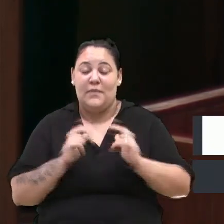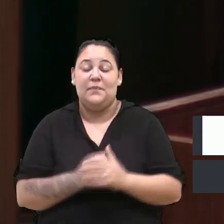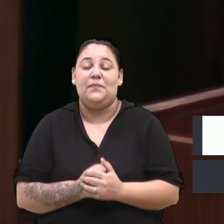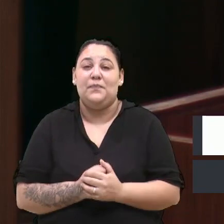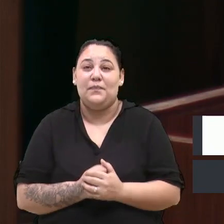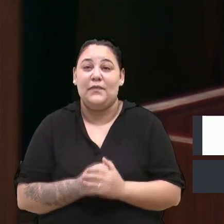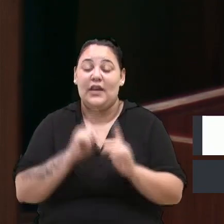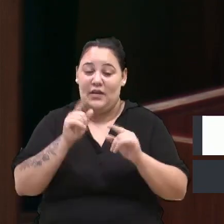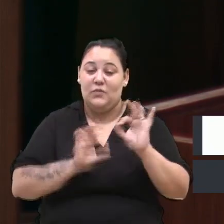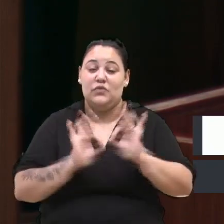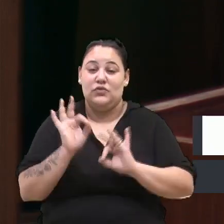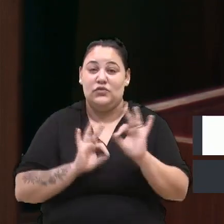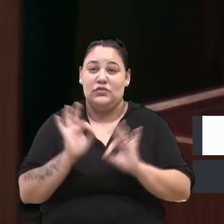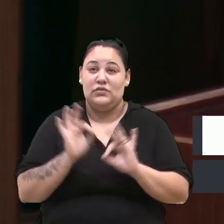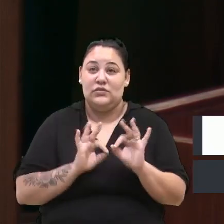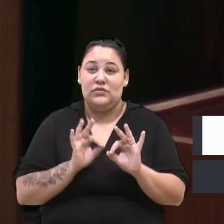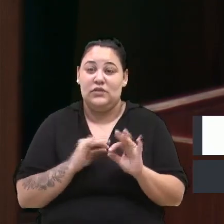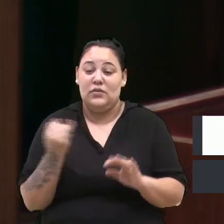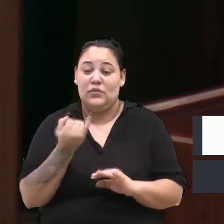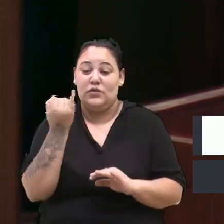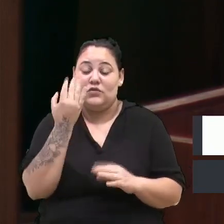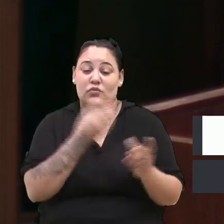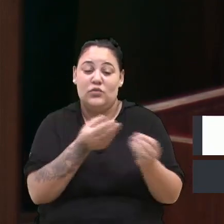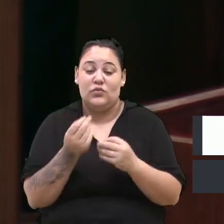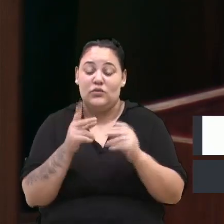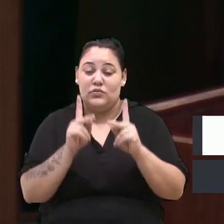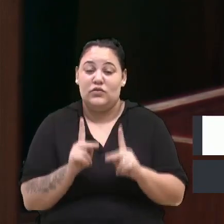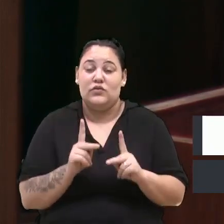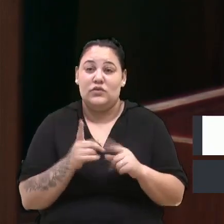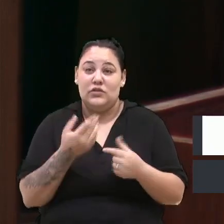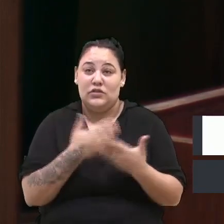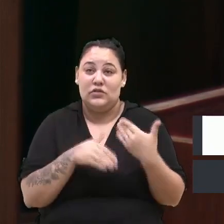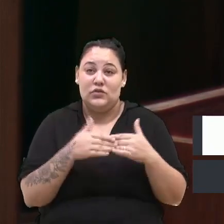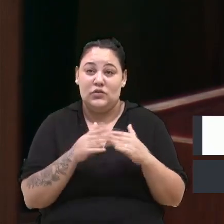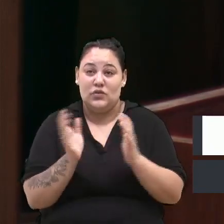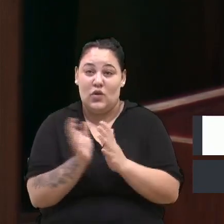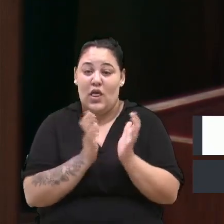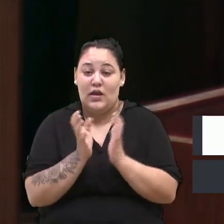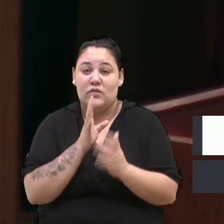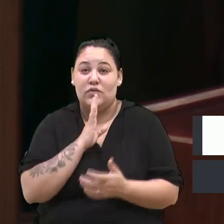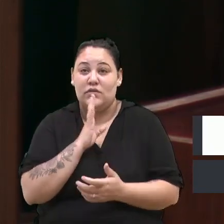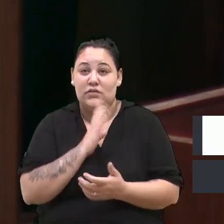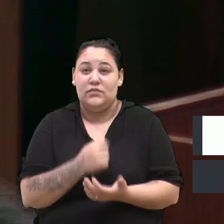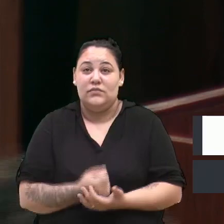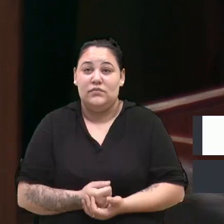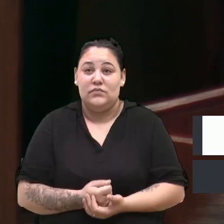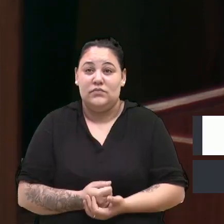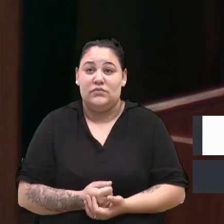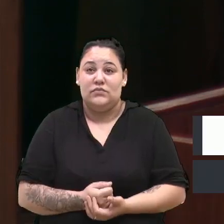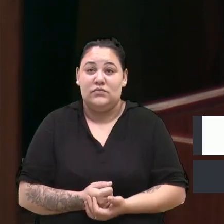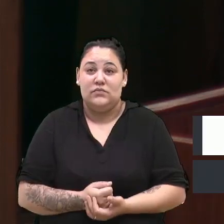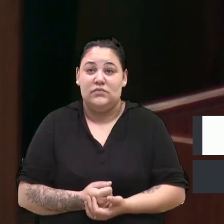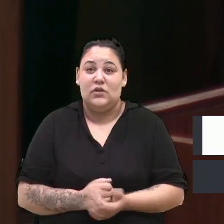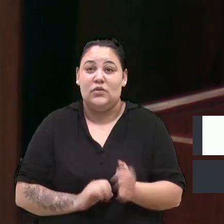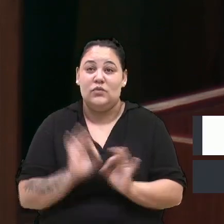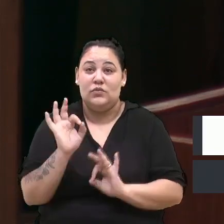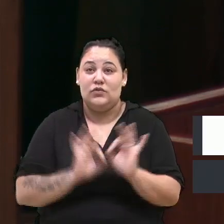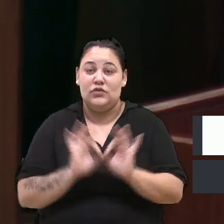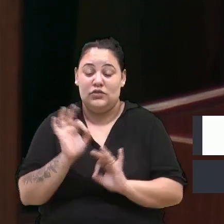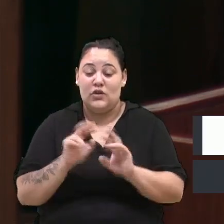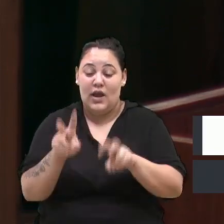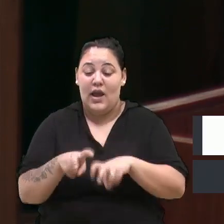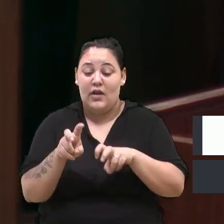é um projeto que importa a muita gente e todos os colegas conhecem, que é o projeto